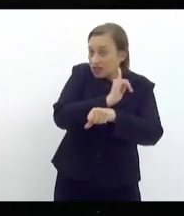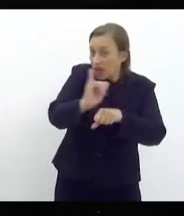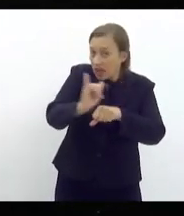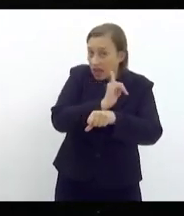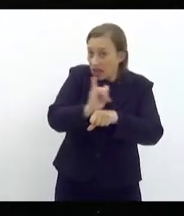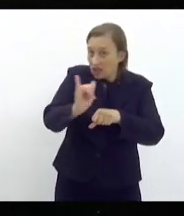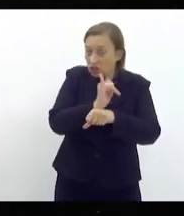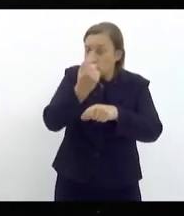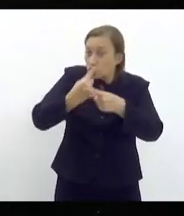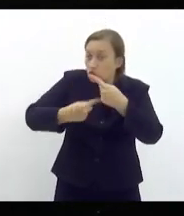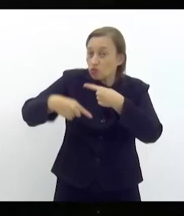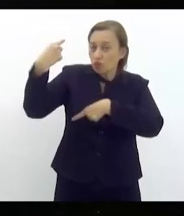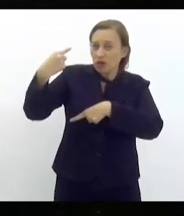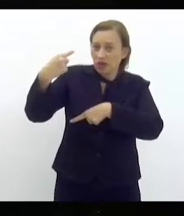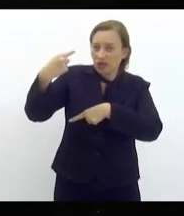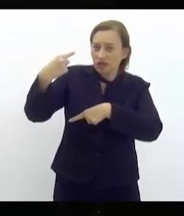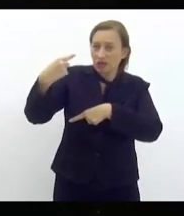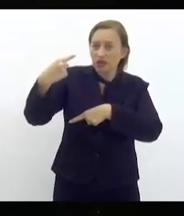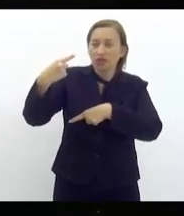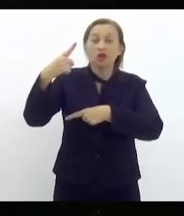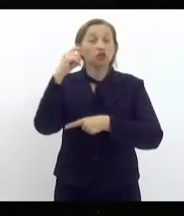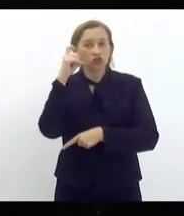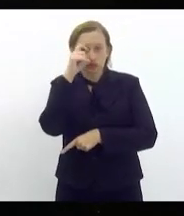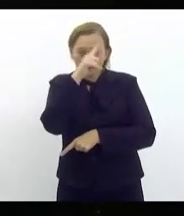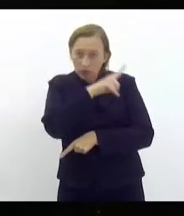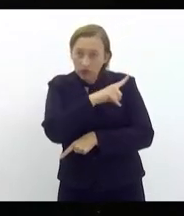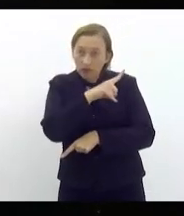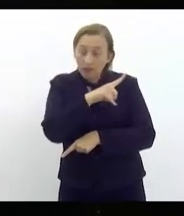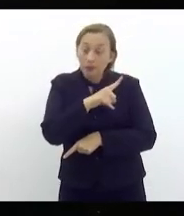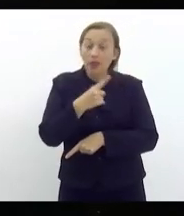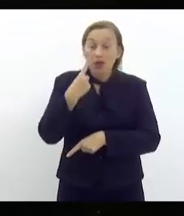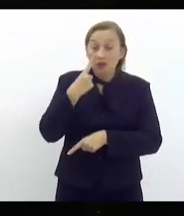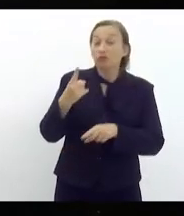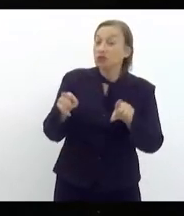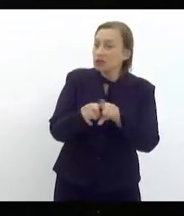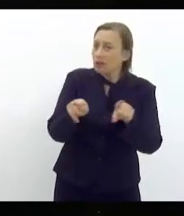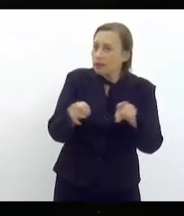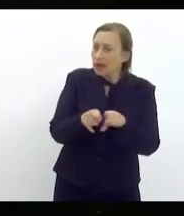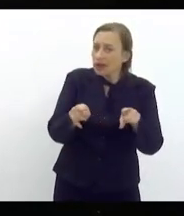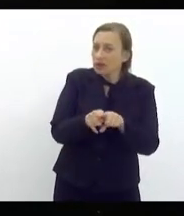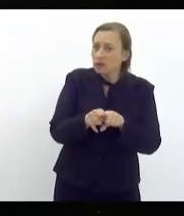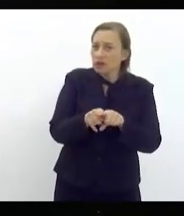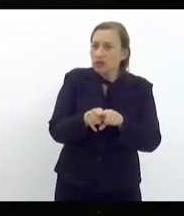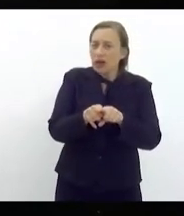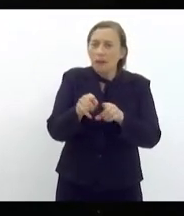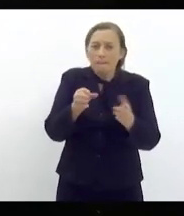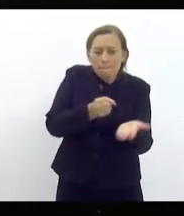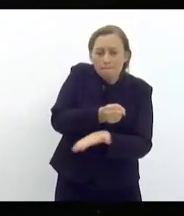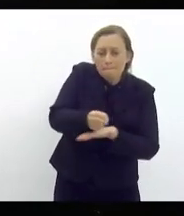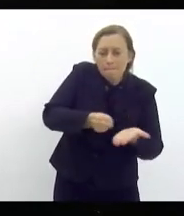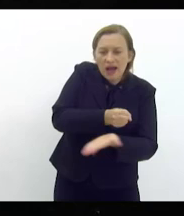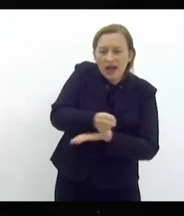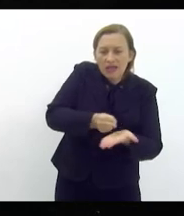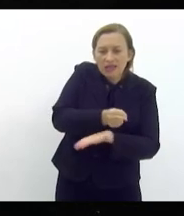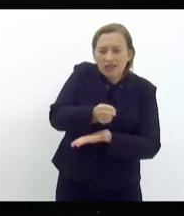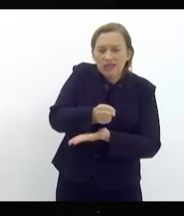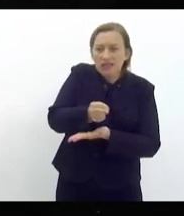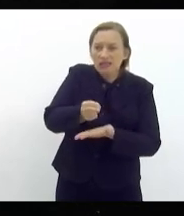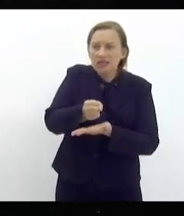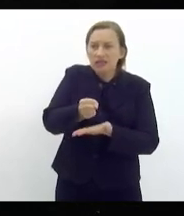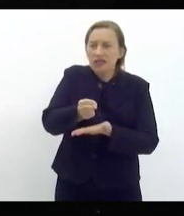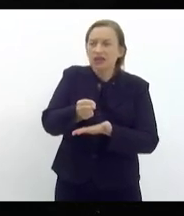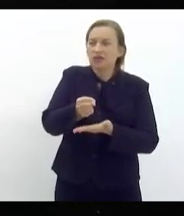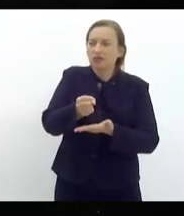de superação das dificuldades, ali estão estabelecidos princípios que serão alcançados